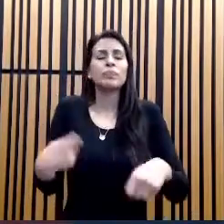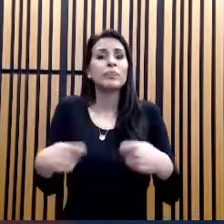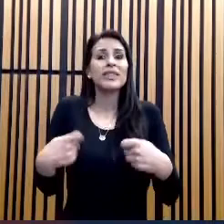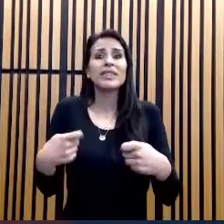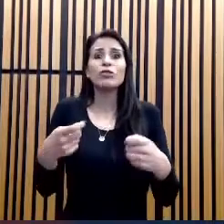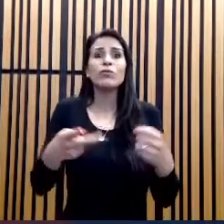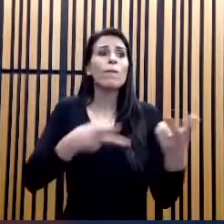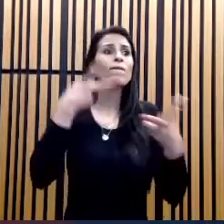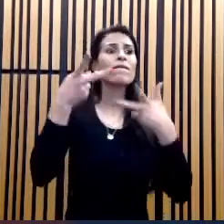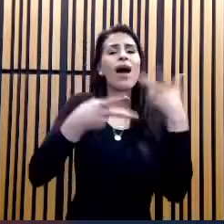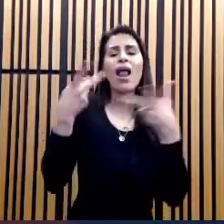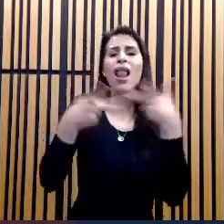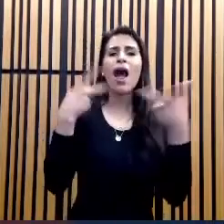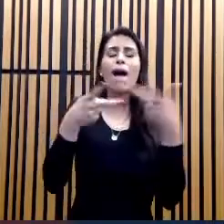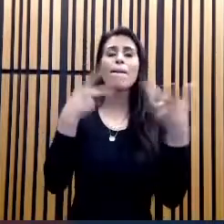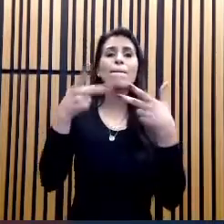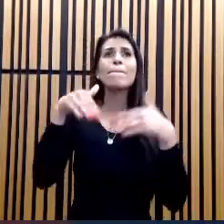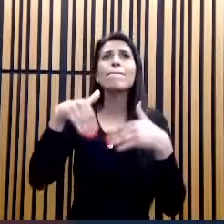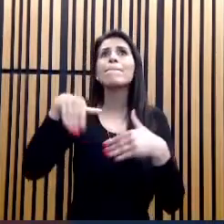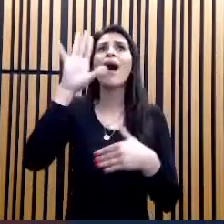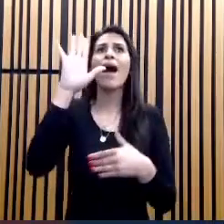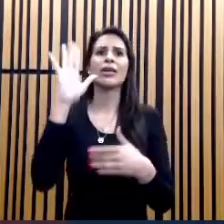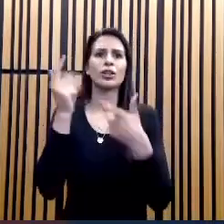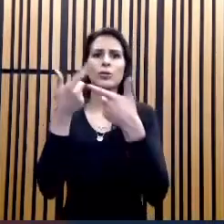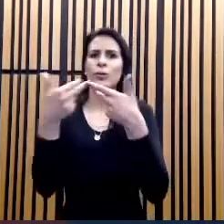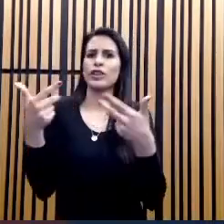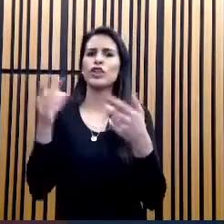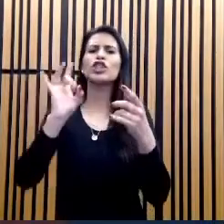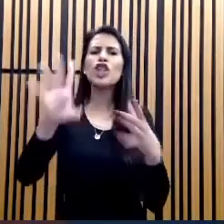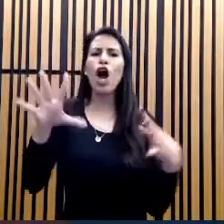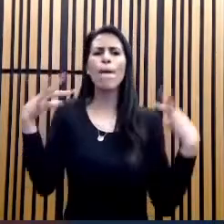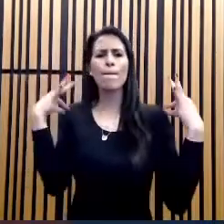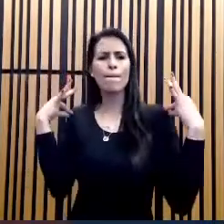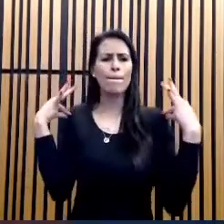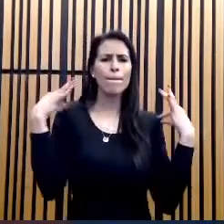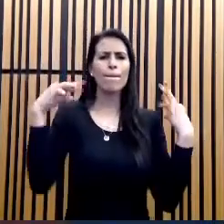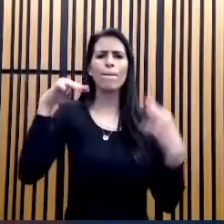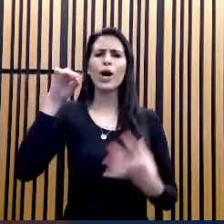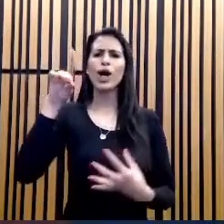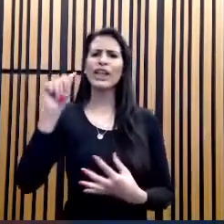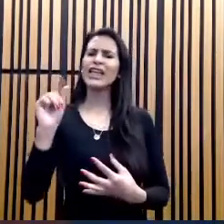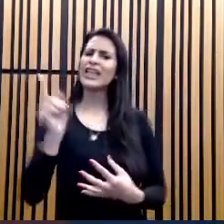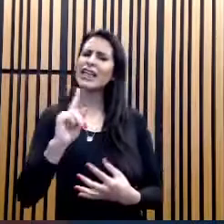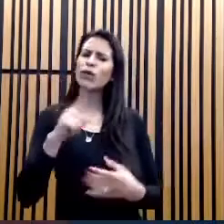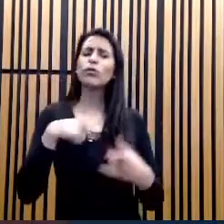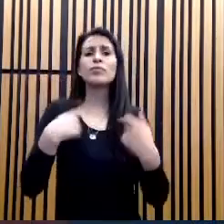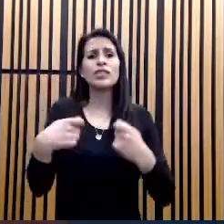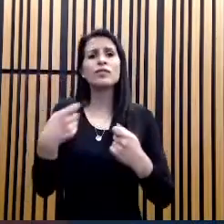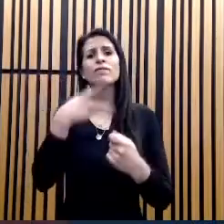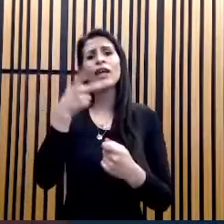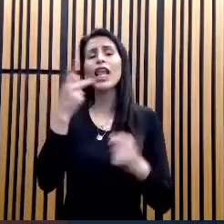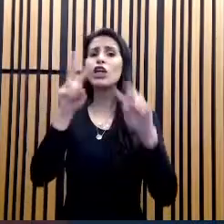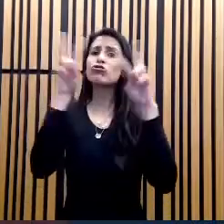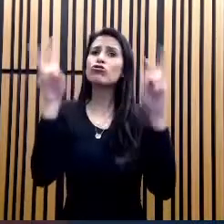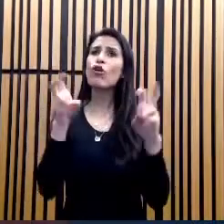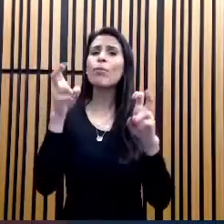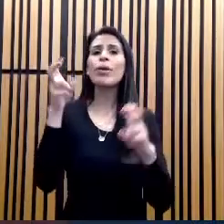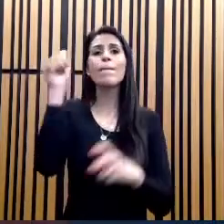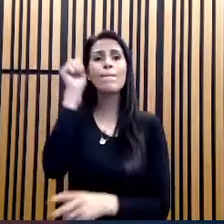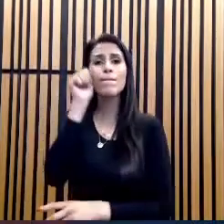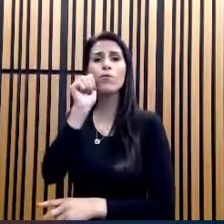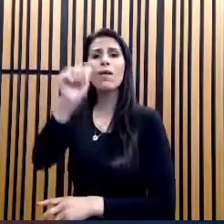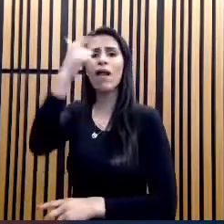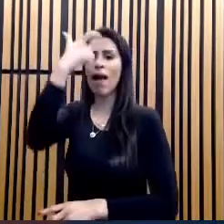além da moda. Eu preciso me comunicar com as mulheres para falar sobre essa mulher sem idade, essa mulher